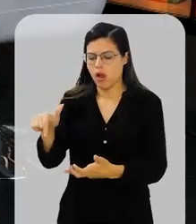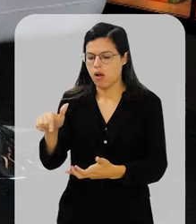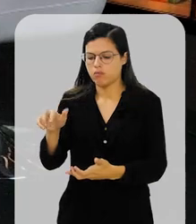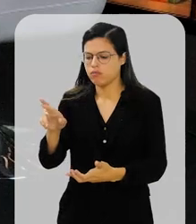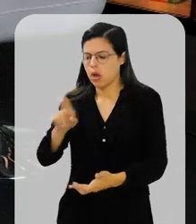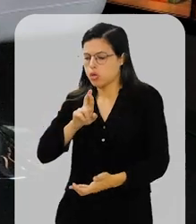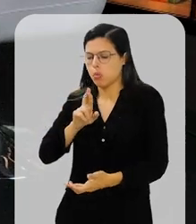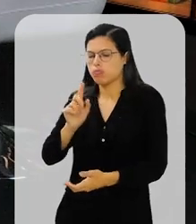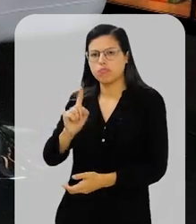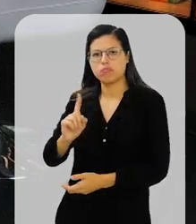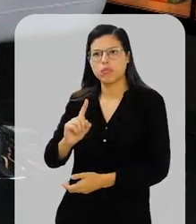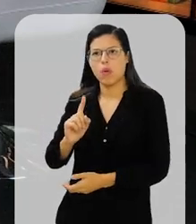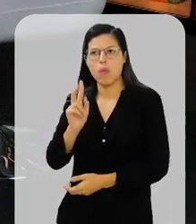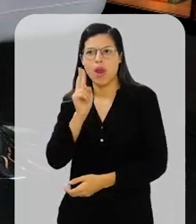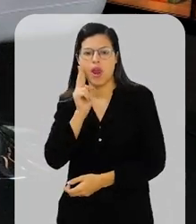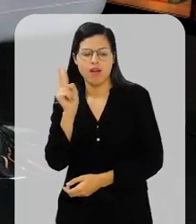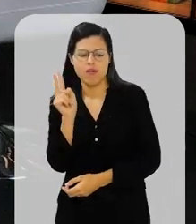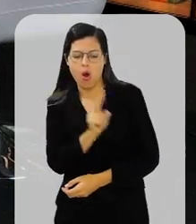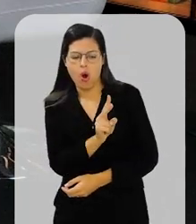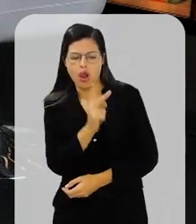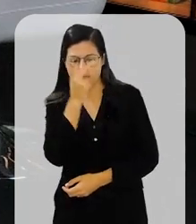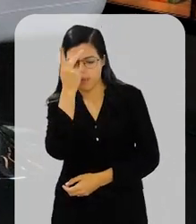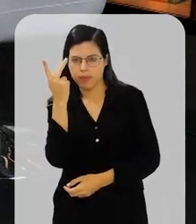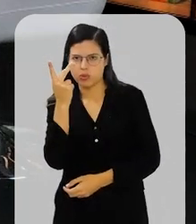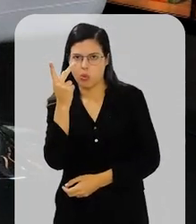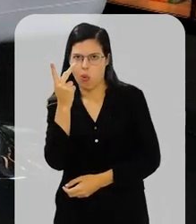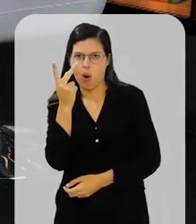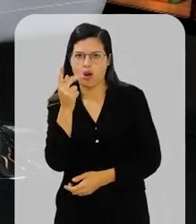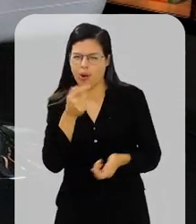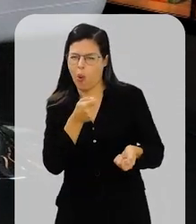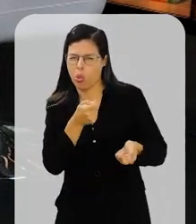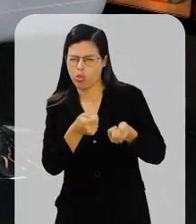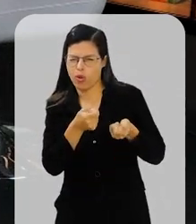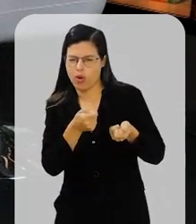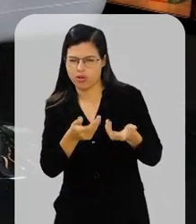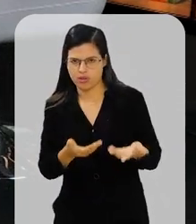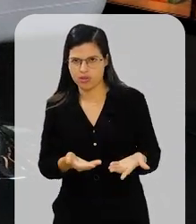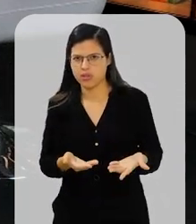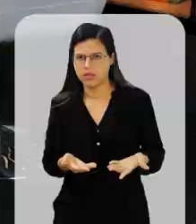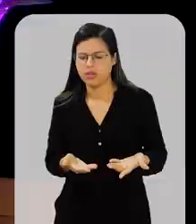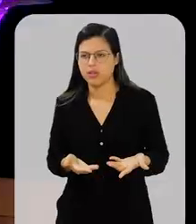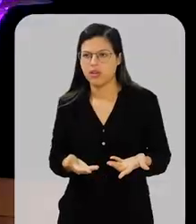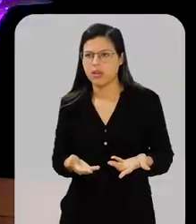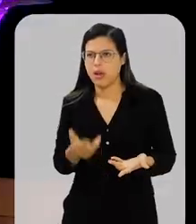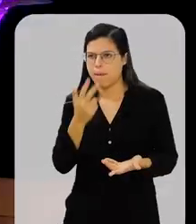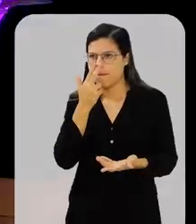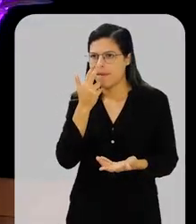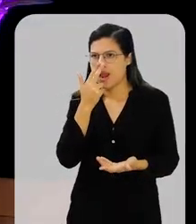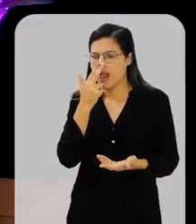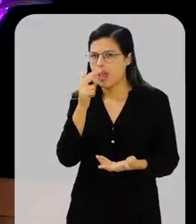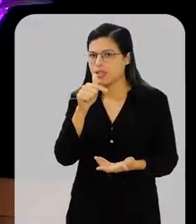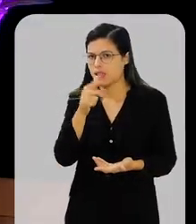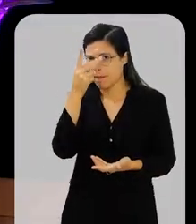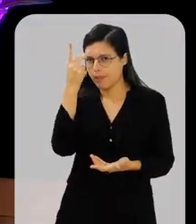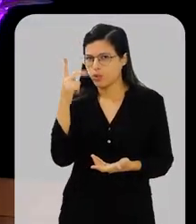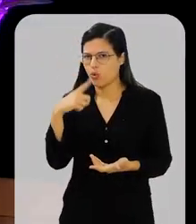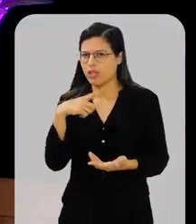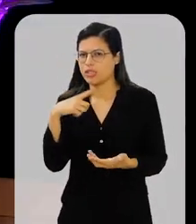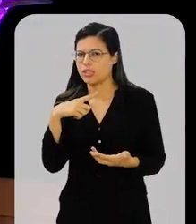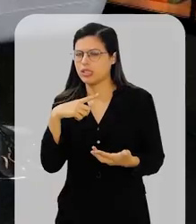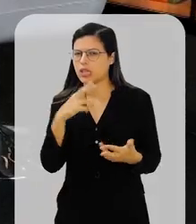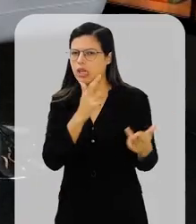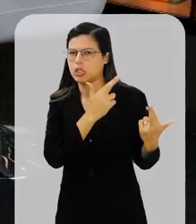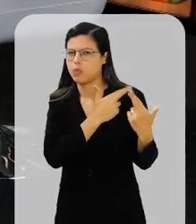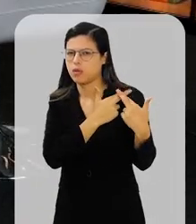idosa, ela não responde, ela olha para o violador. E aí, é como se ela tivesse que ter